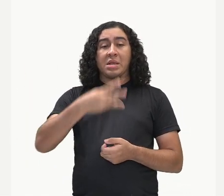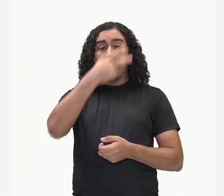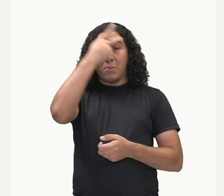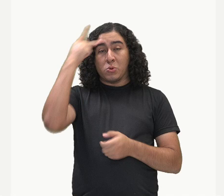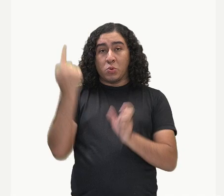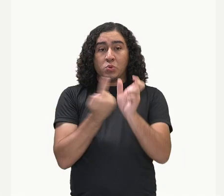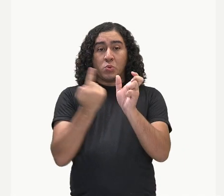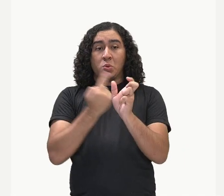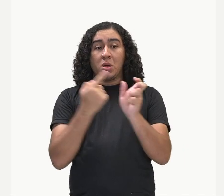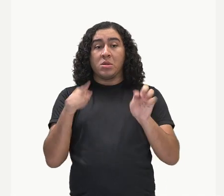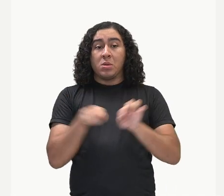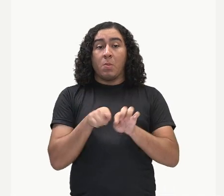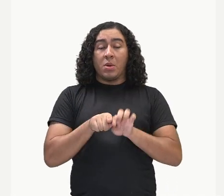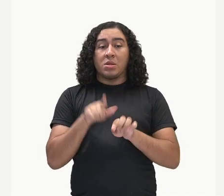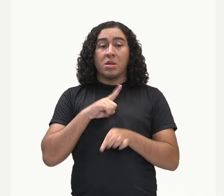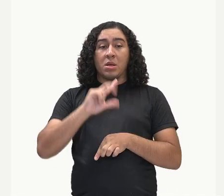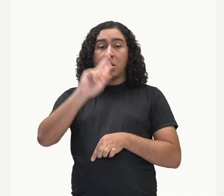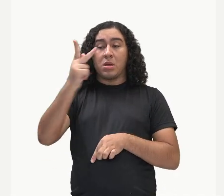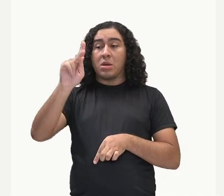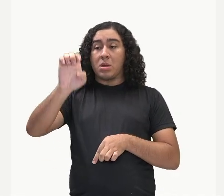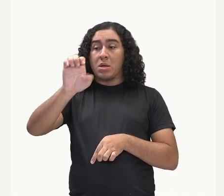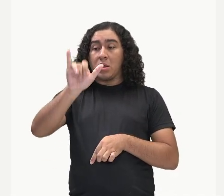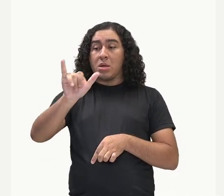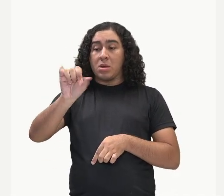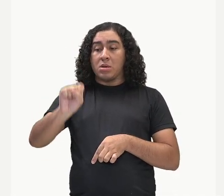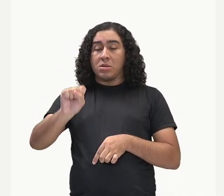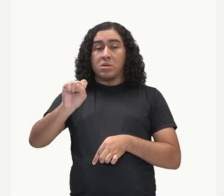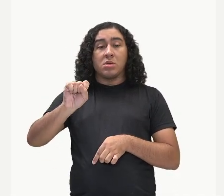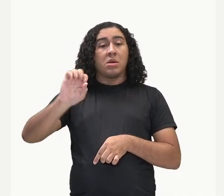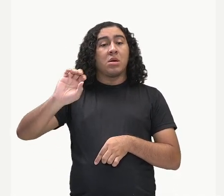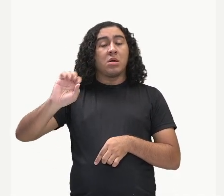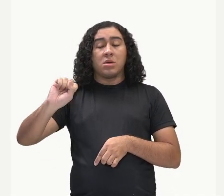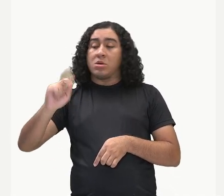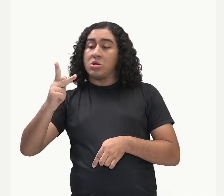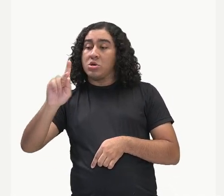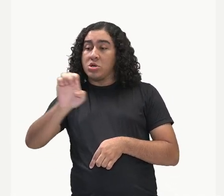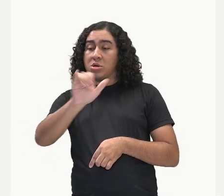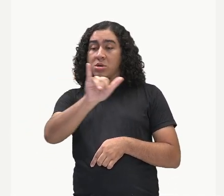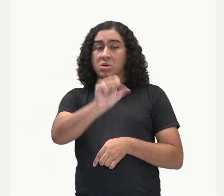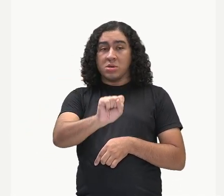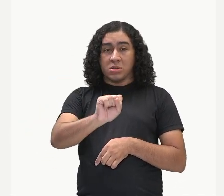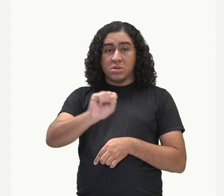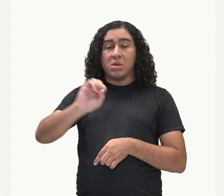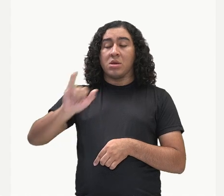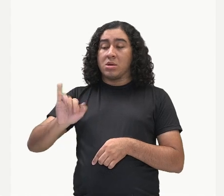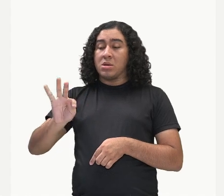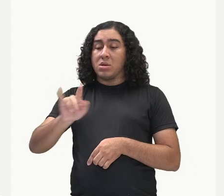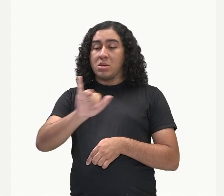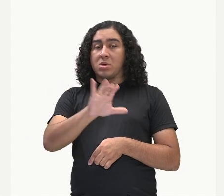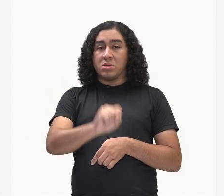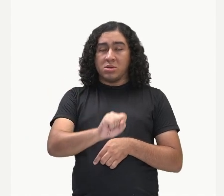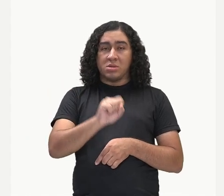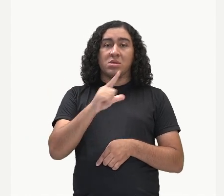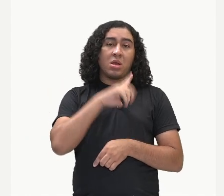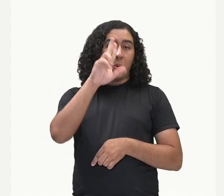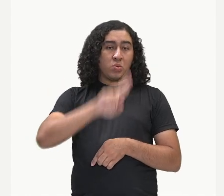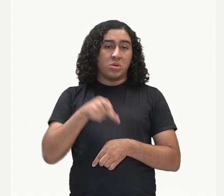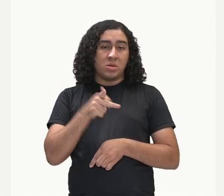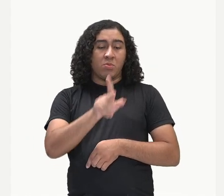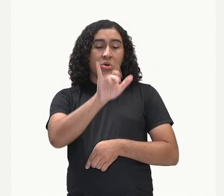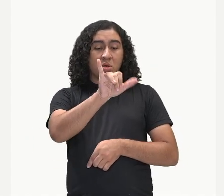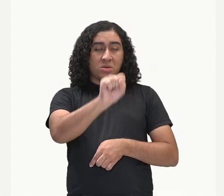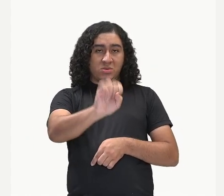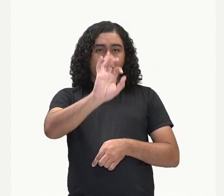singular, he is, she is, it is. Ele, ela, ele ou ela, para coisas e objetos, eu vou utilizar sempre o